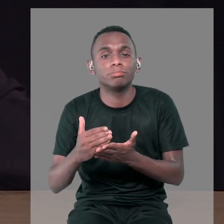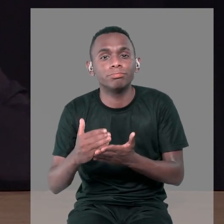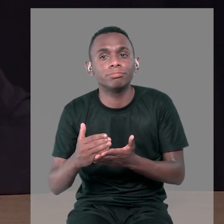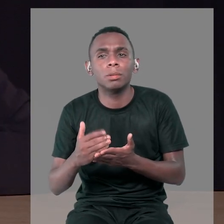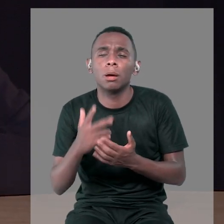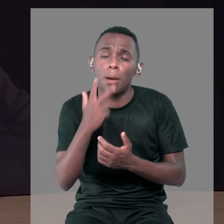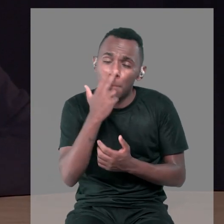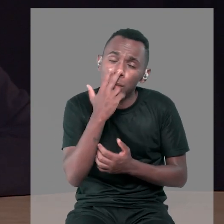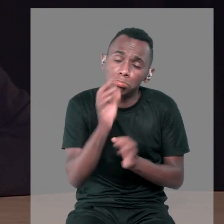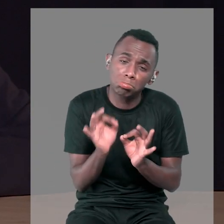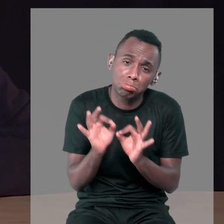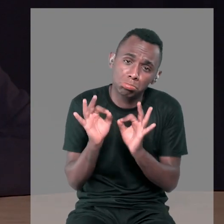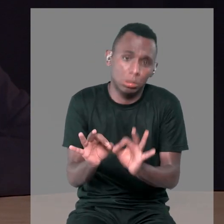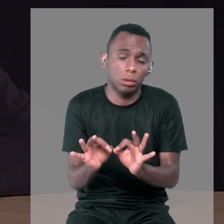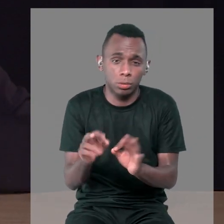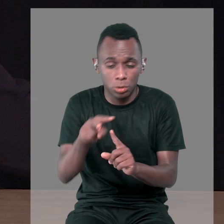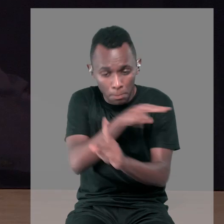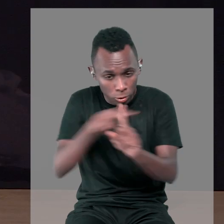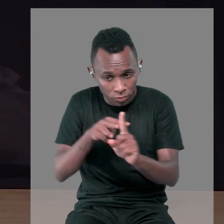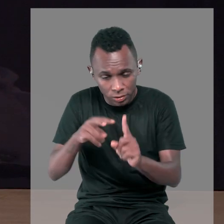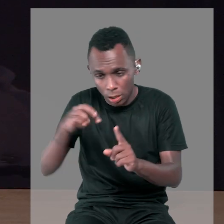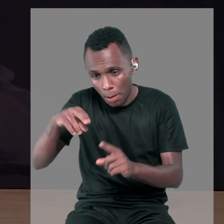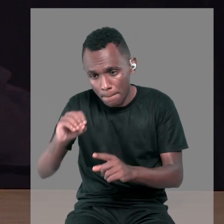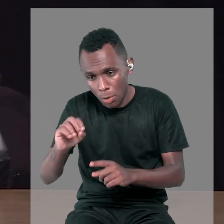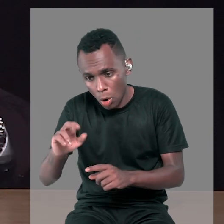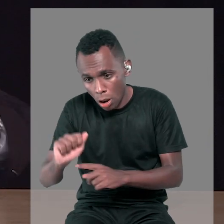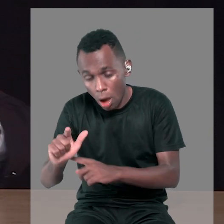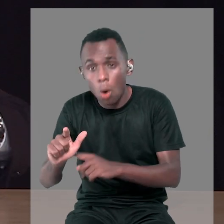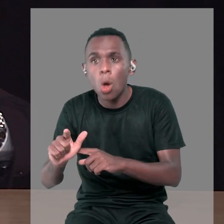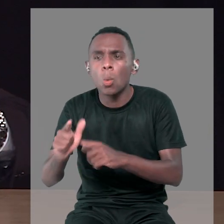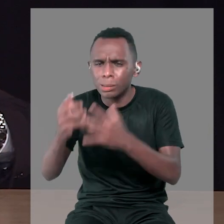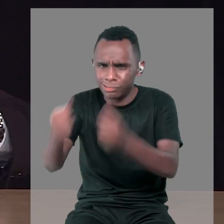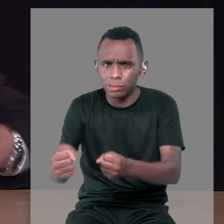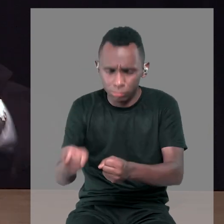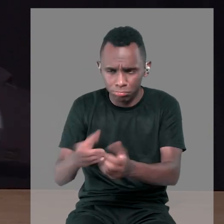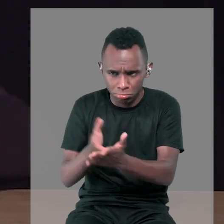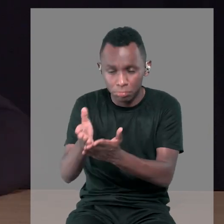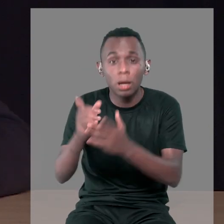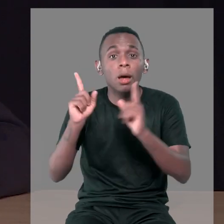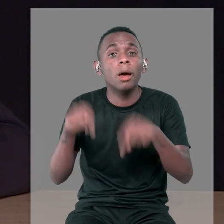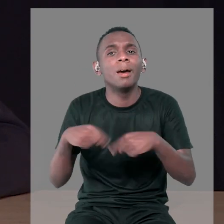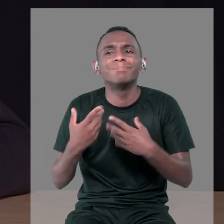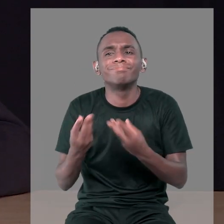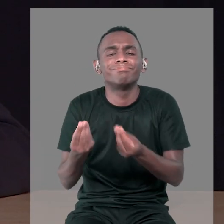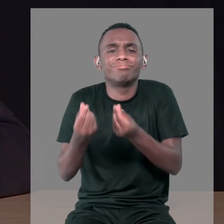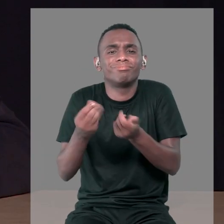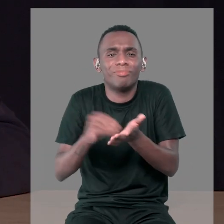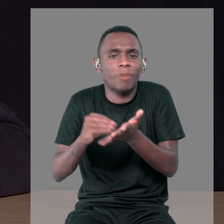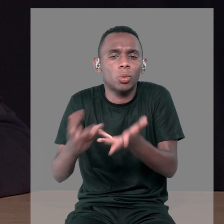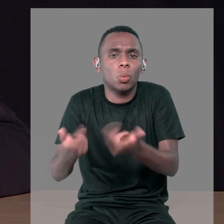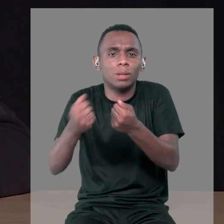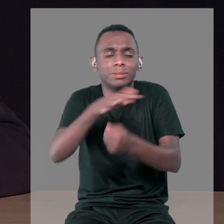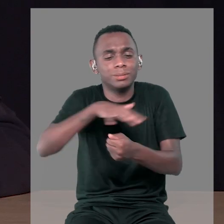parece correta do ponto de vista moral, eu sou um aderente a ela é ineficaz no terreno